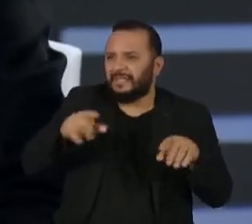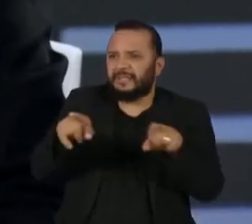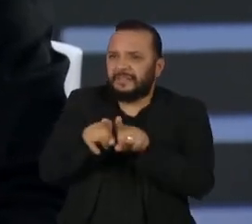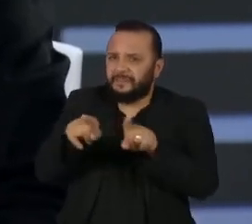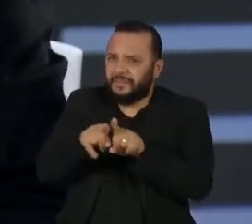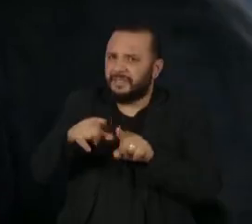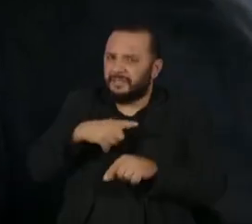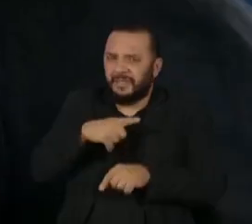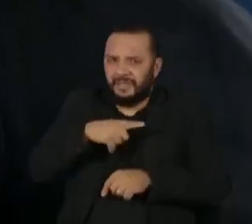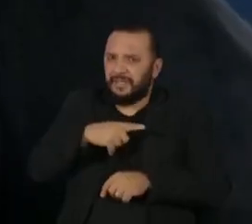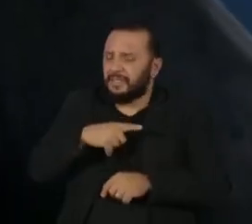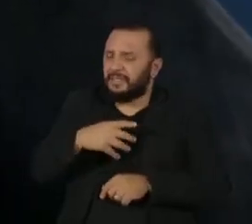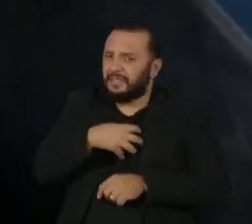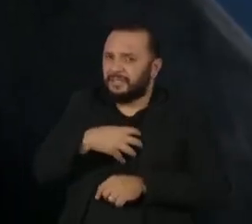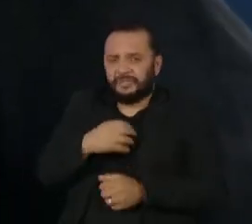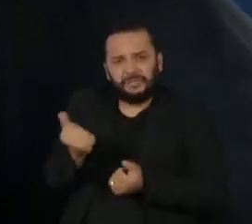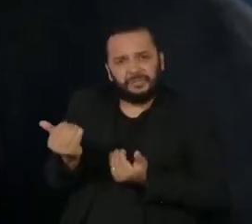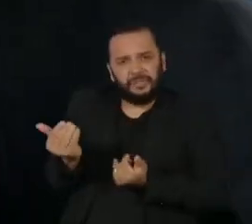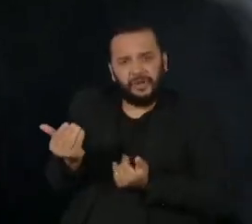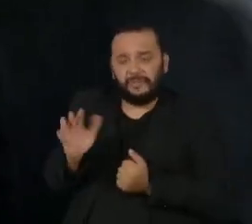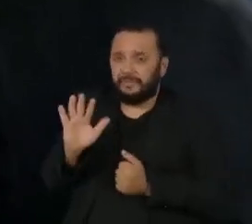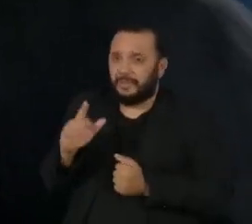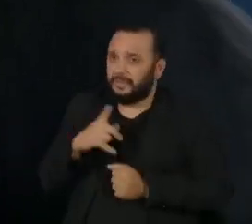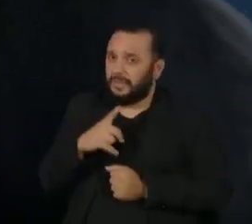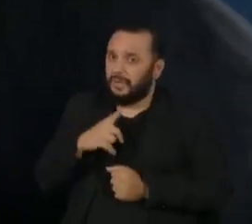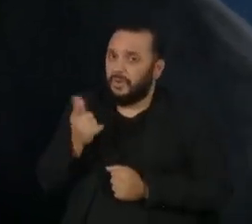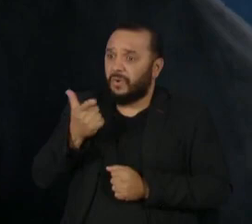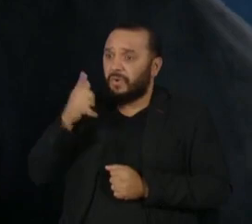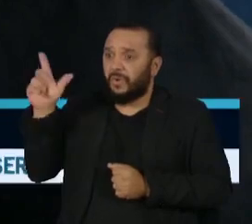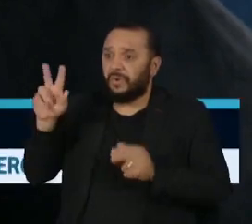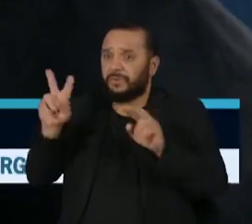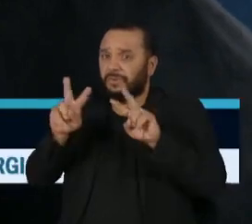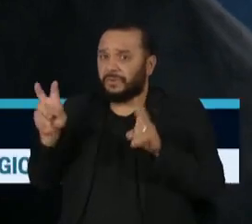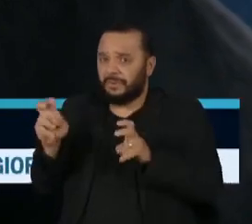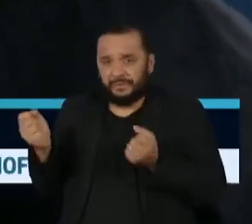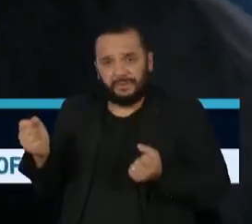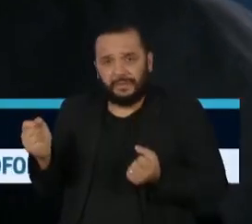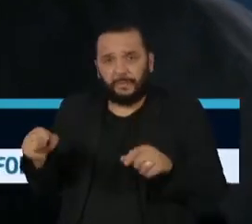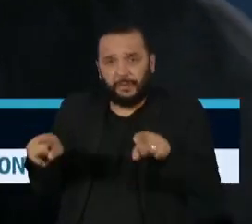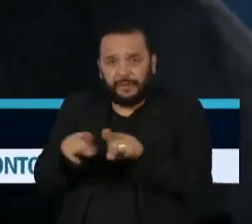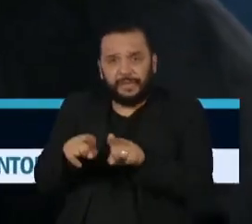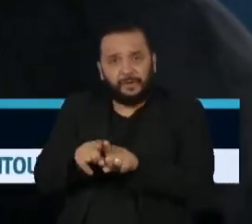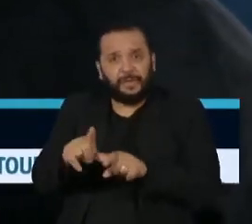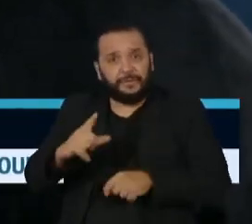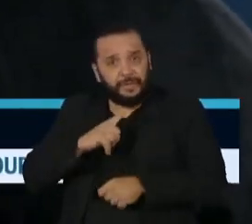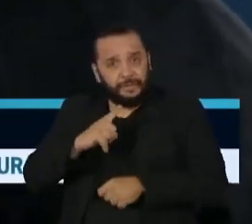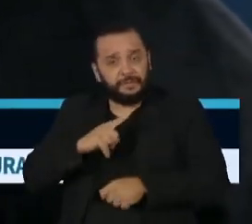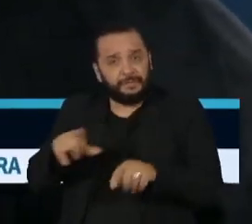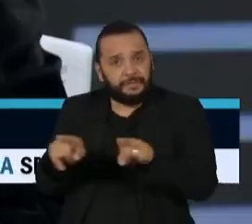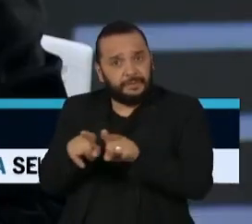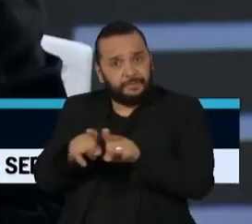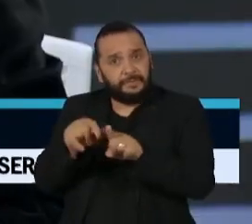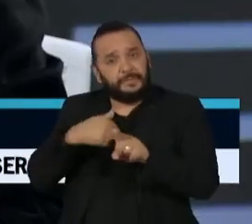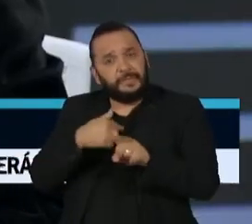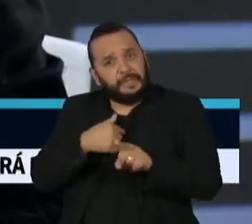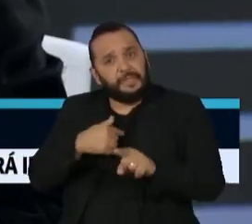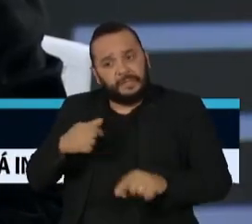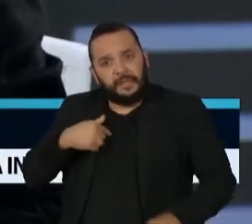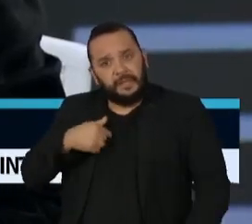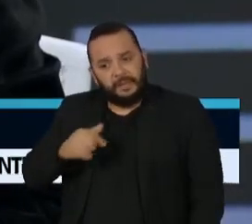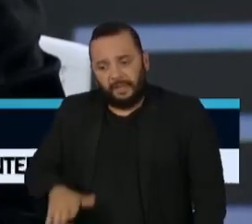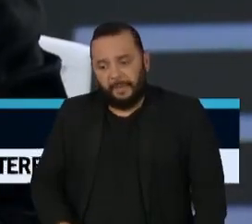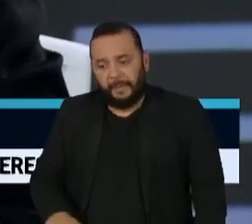jovem. Agora, existe uma outra coisa, que é outro fenômeno muito interessante, que é um alargamento da infância e